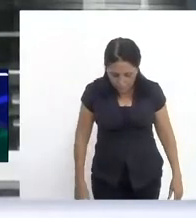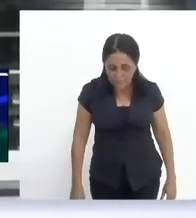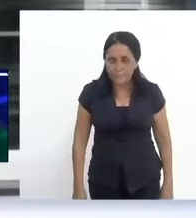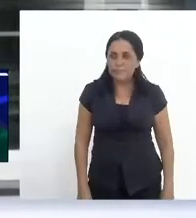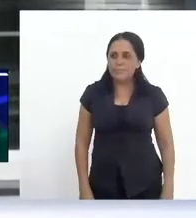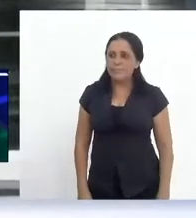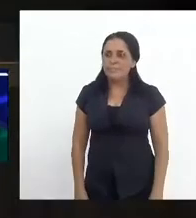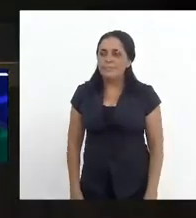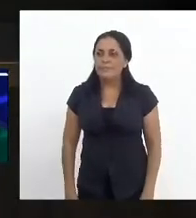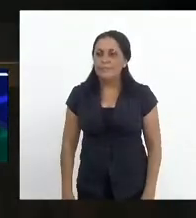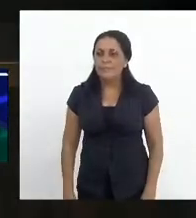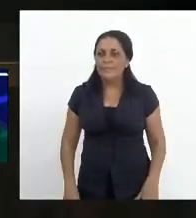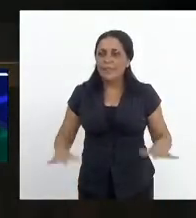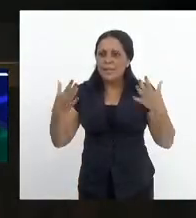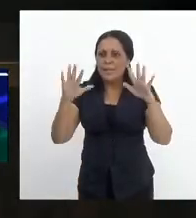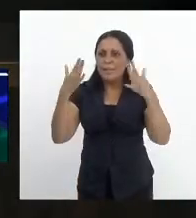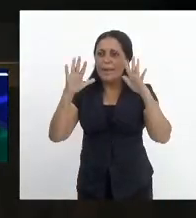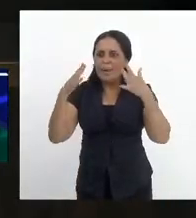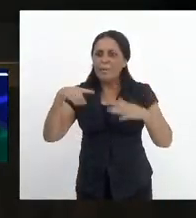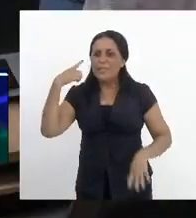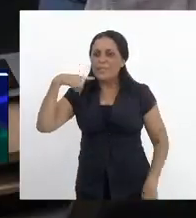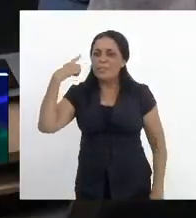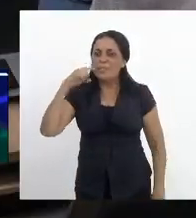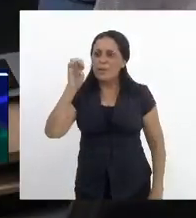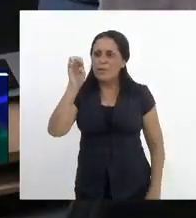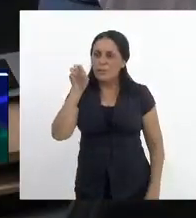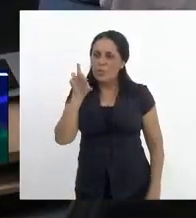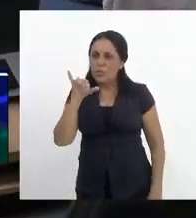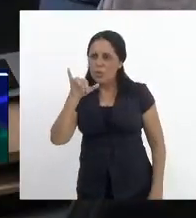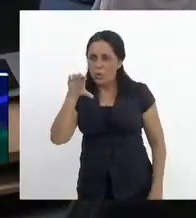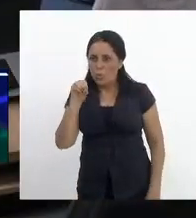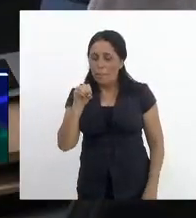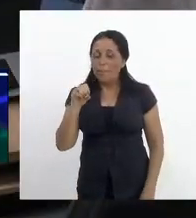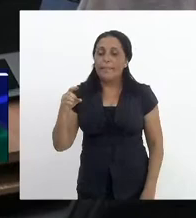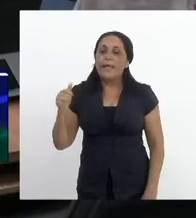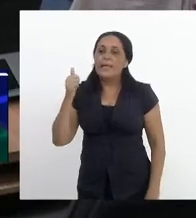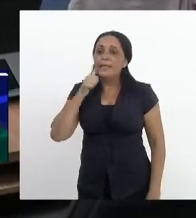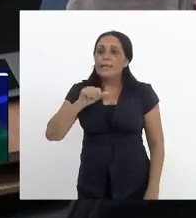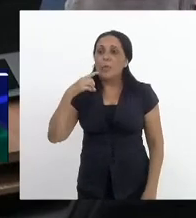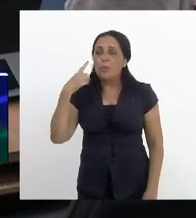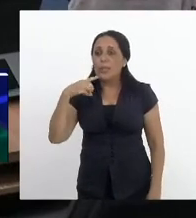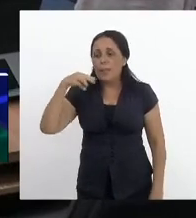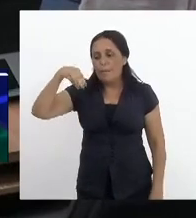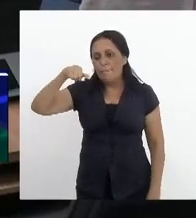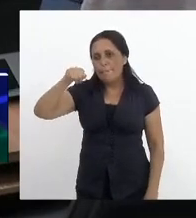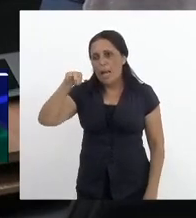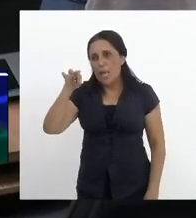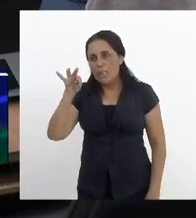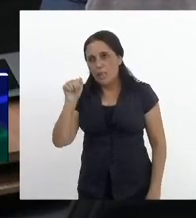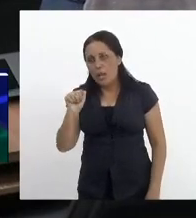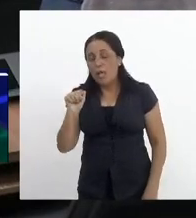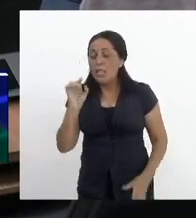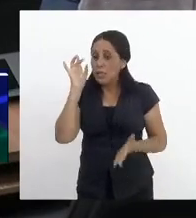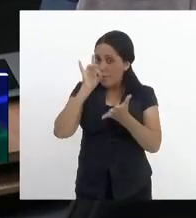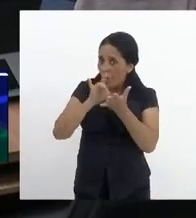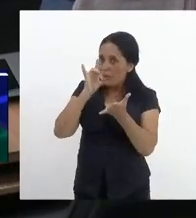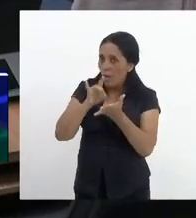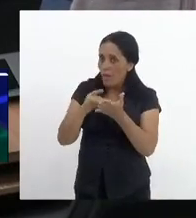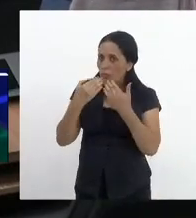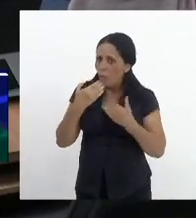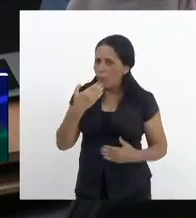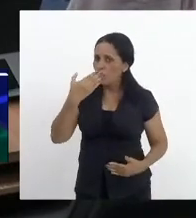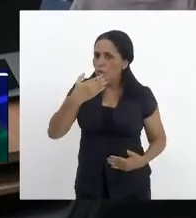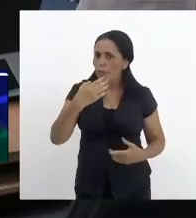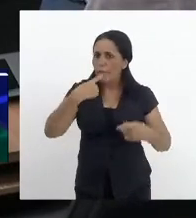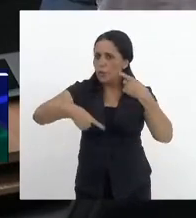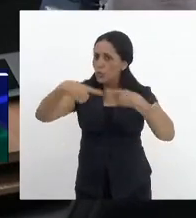Eurico. Deputada Marta Rocha. Presidente, na verdade, eu pedi para discutir, em primeiro lugar, para